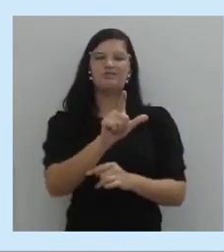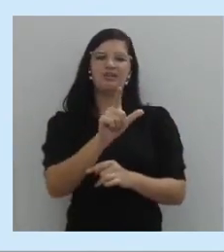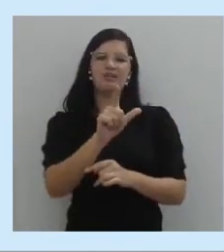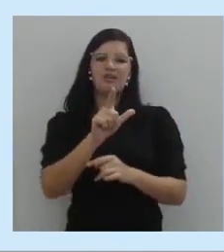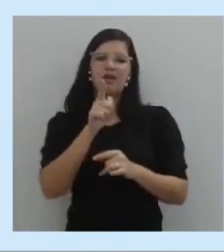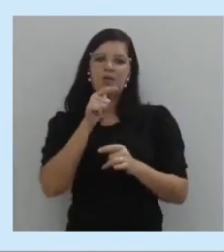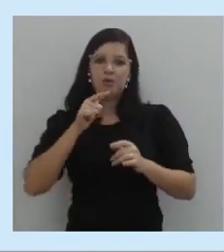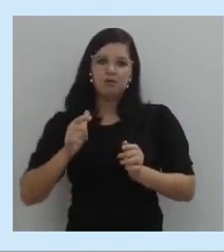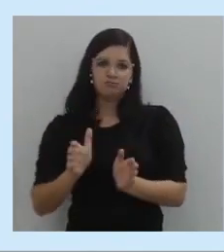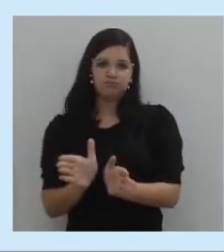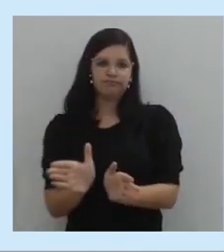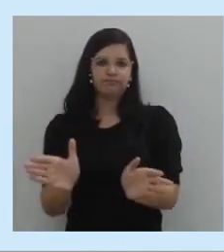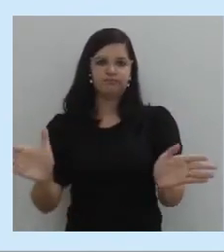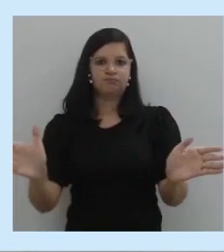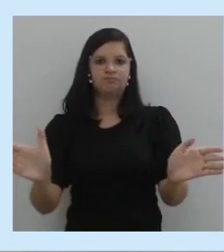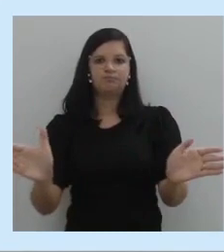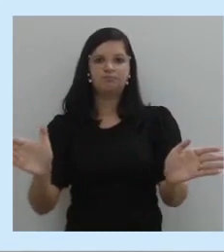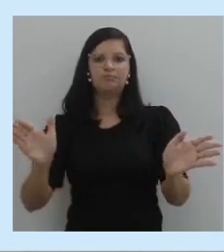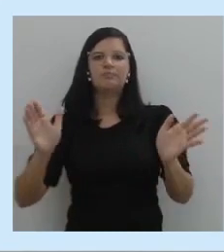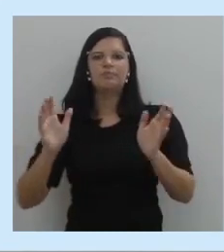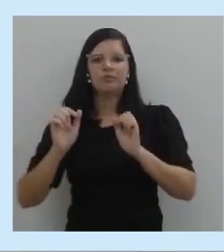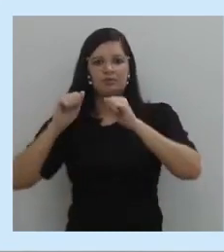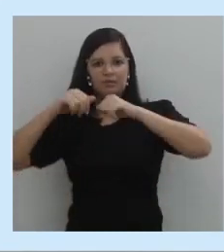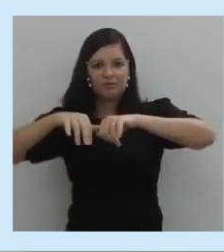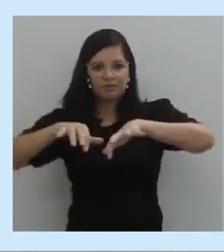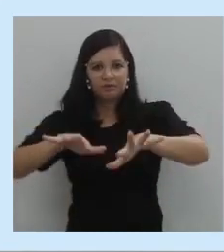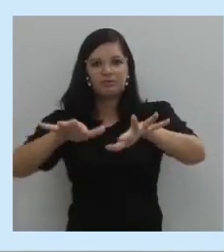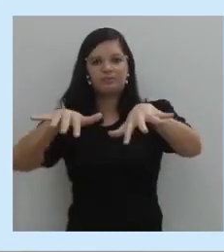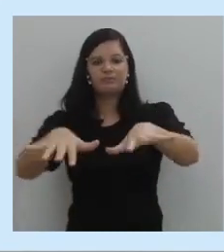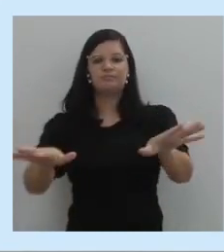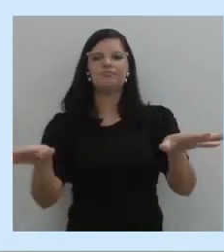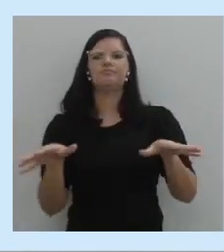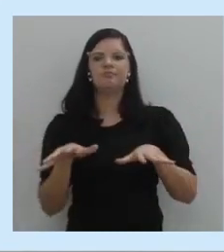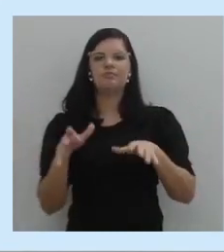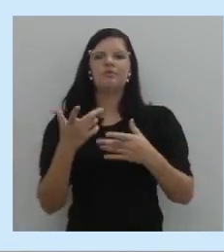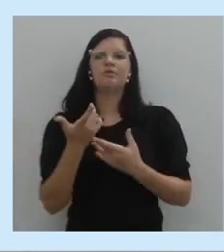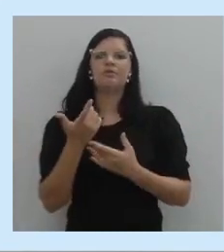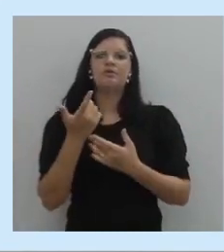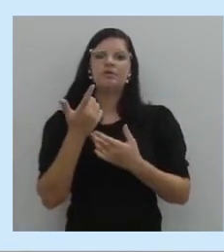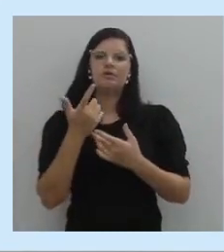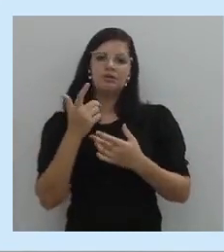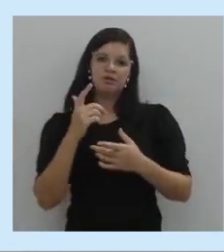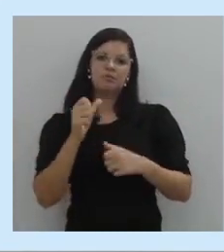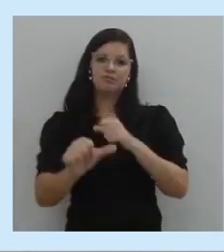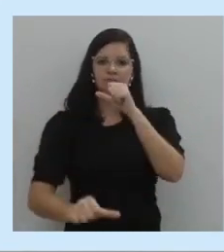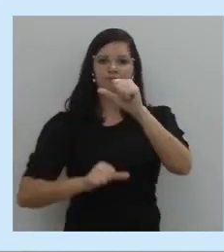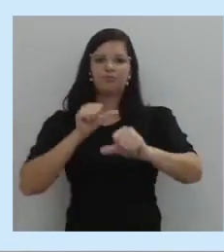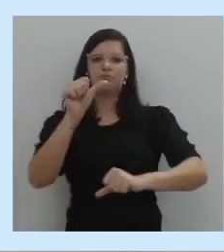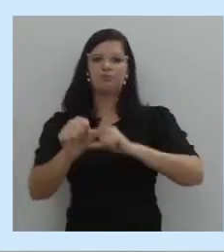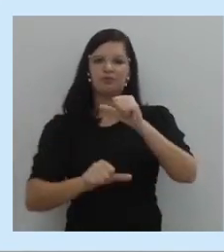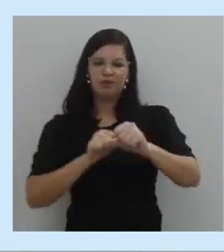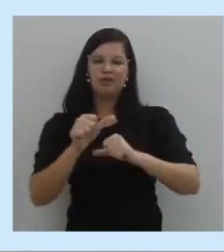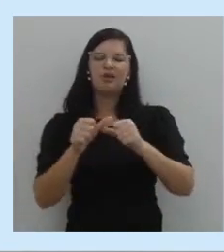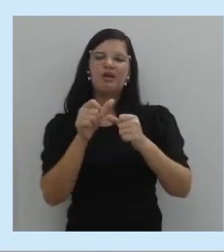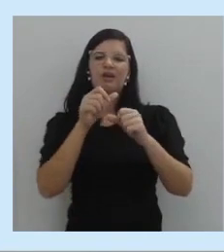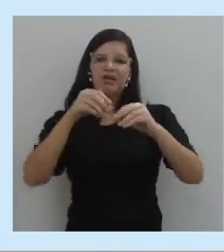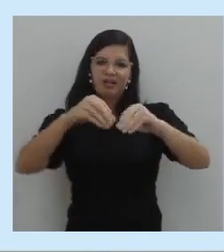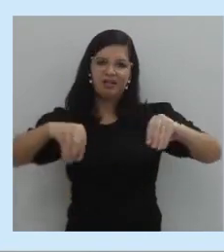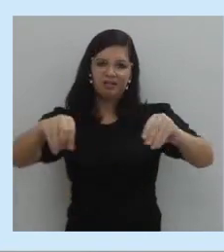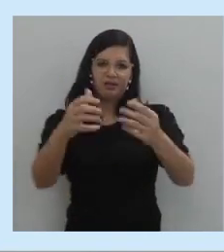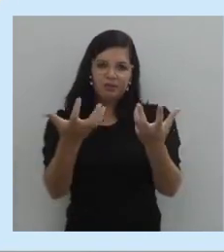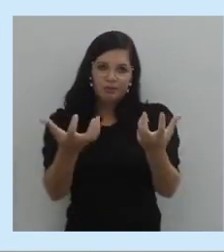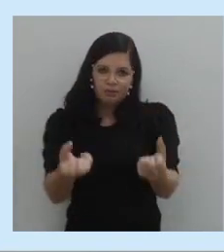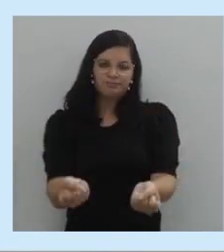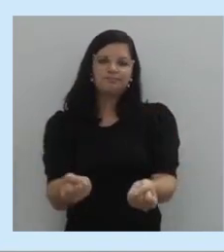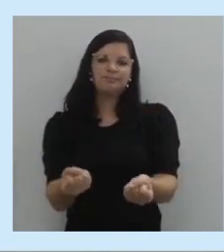que parte dessa água também receba também sofra, né, faça, né, a infiltração.